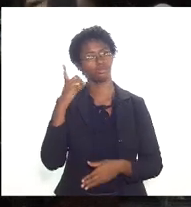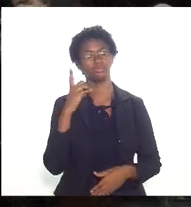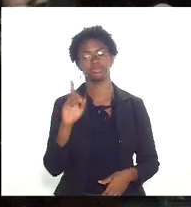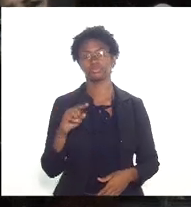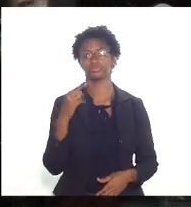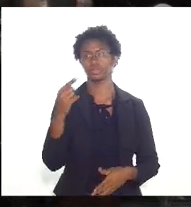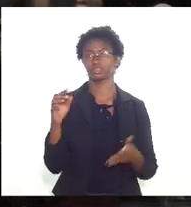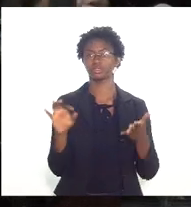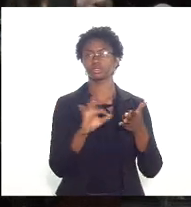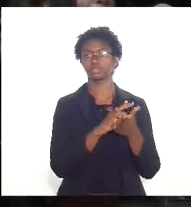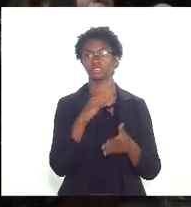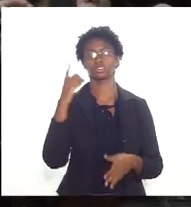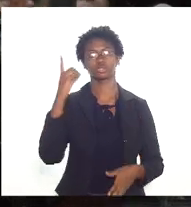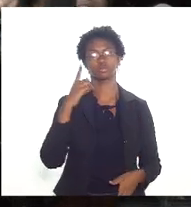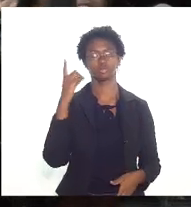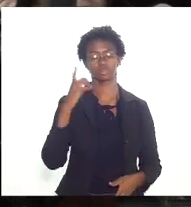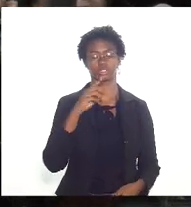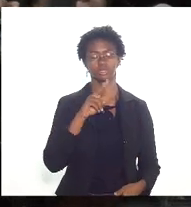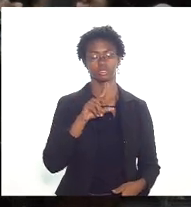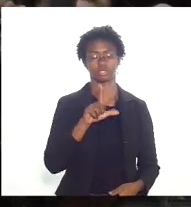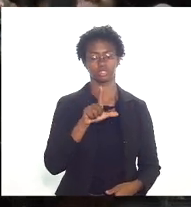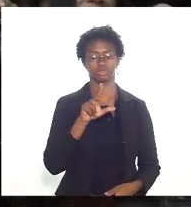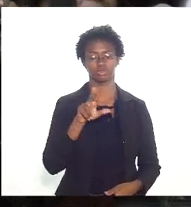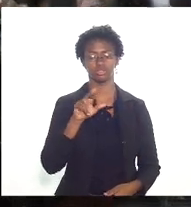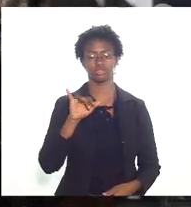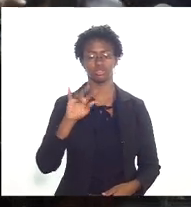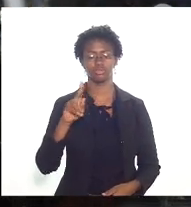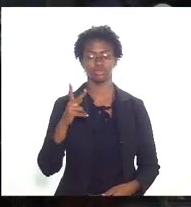escrita é a deputada Lucinha